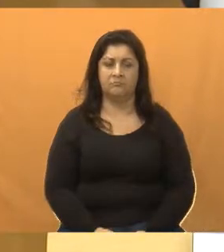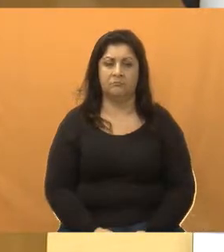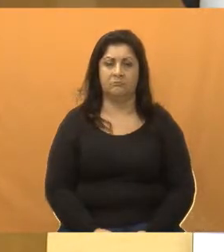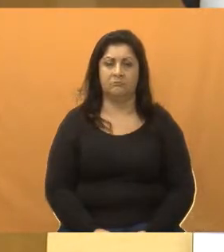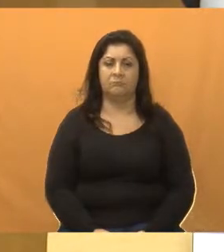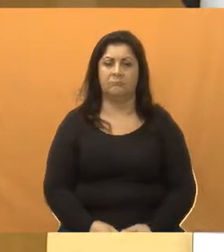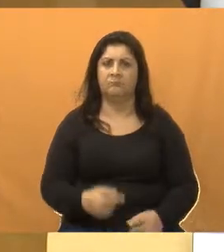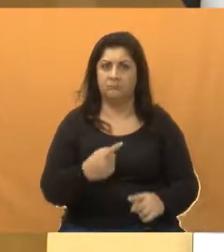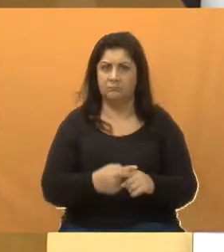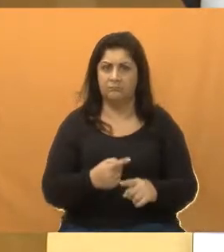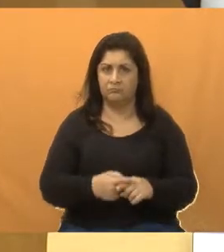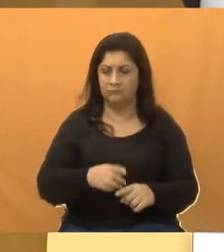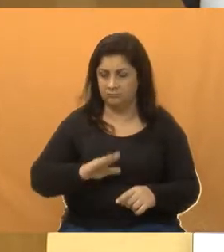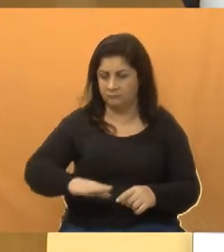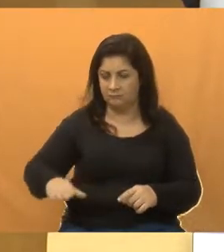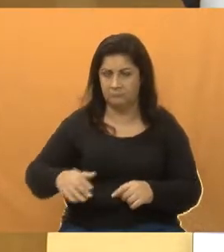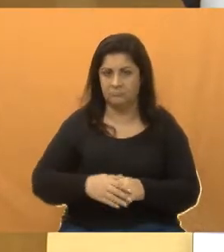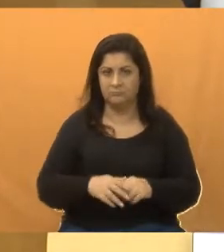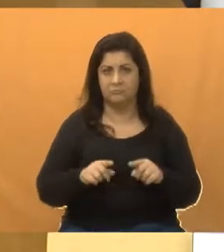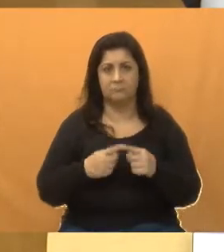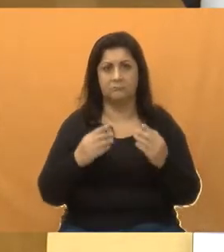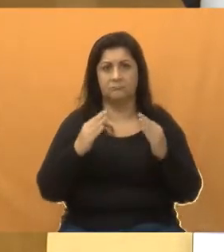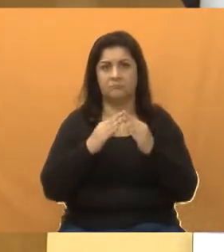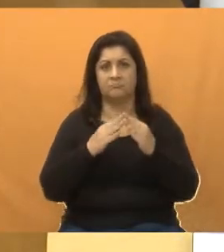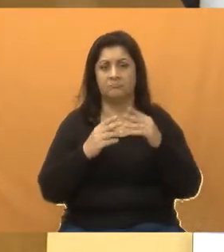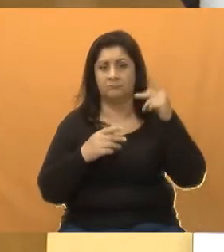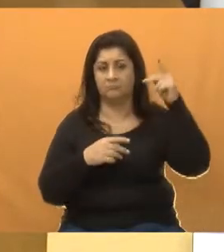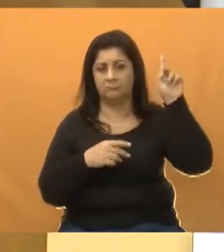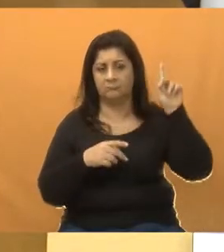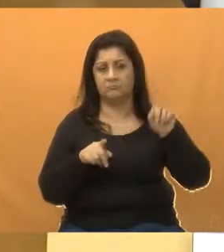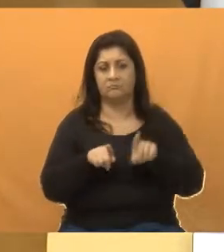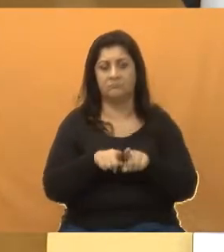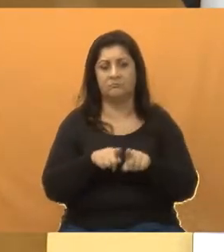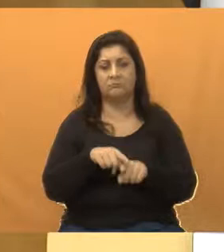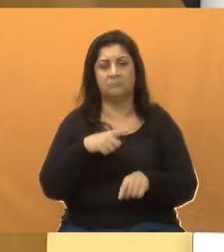Porque é criança, mas na minha casa também tinha criança.